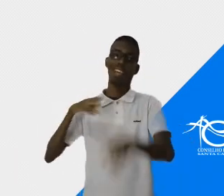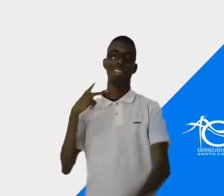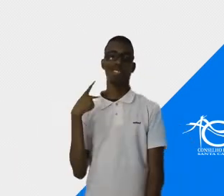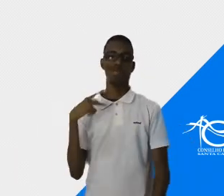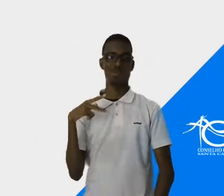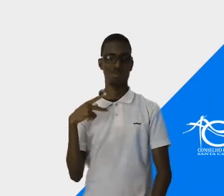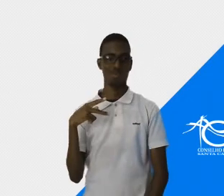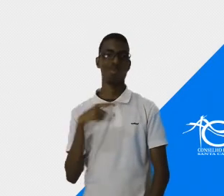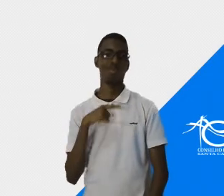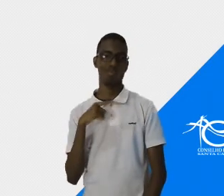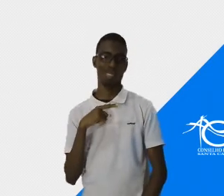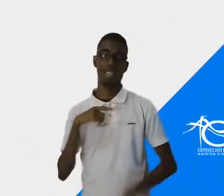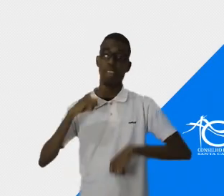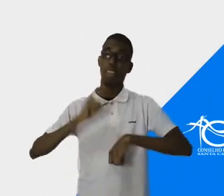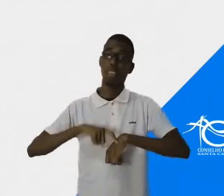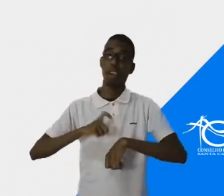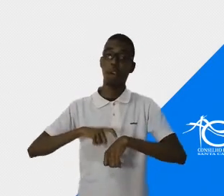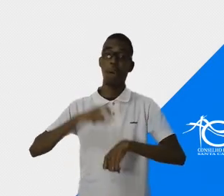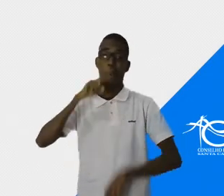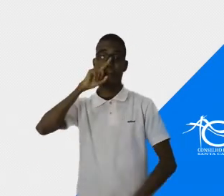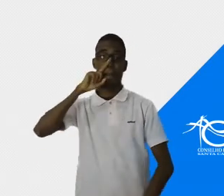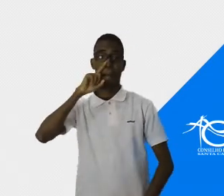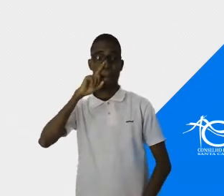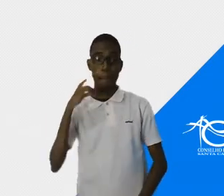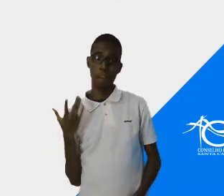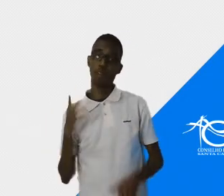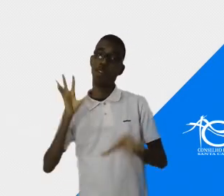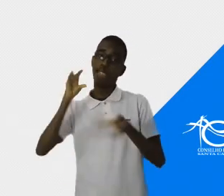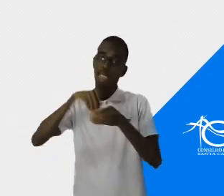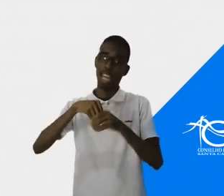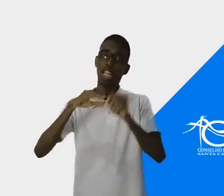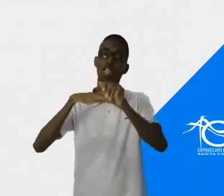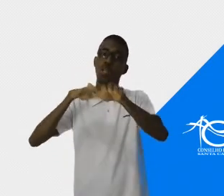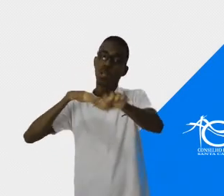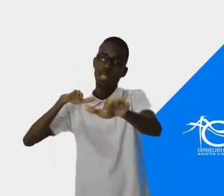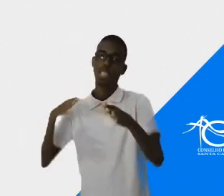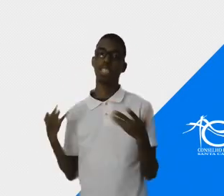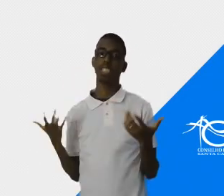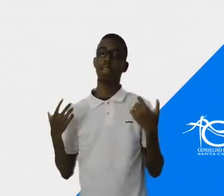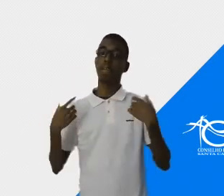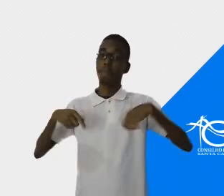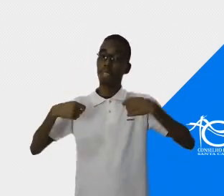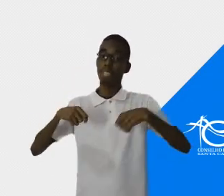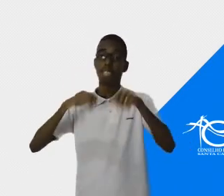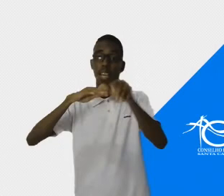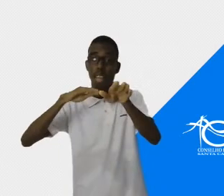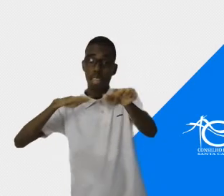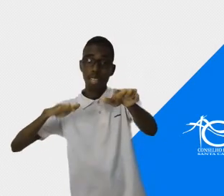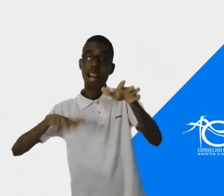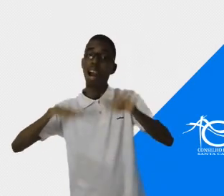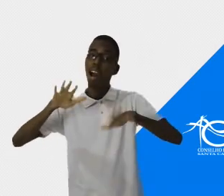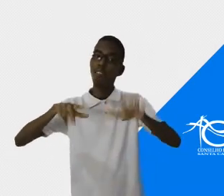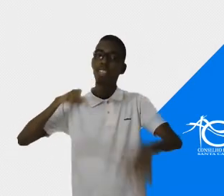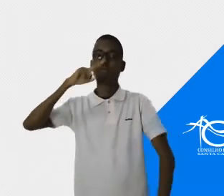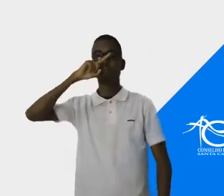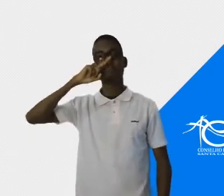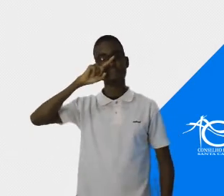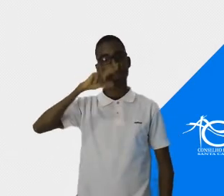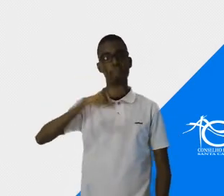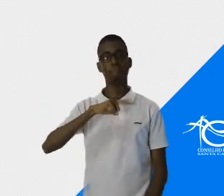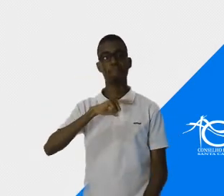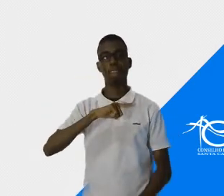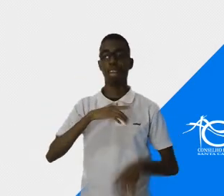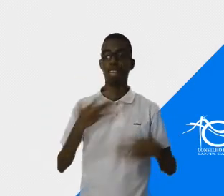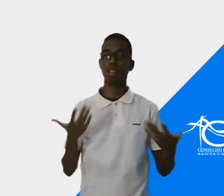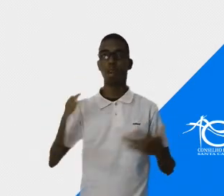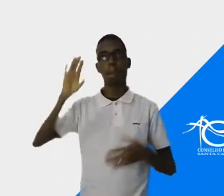de risco, que é o sistema trânsito. Então, o sistema trânsito expõe as pessoas a riscos. Então, a função principal da